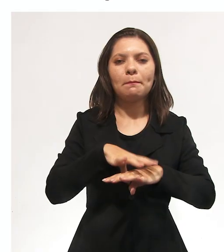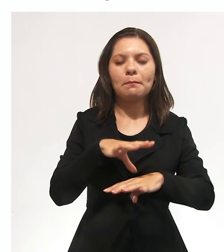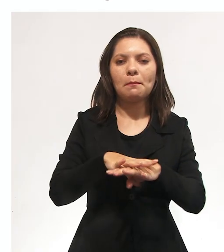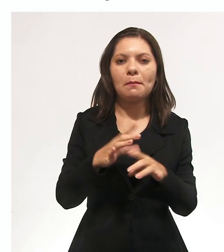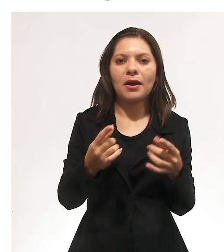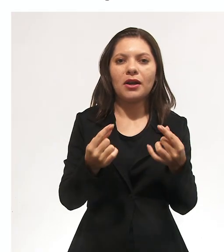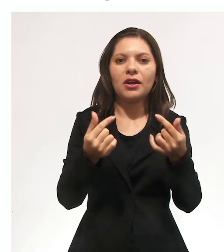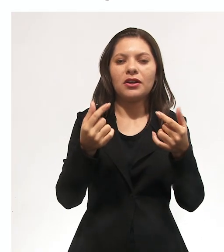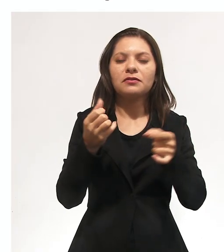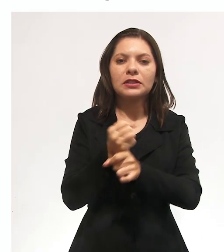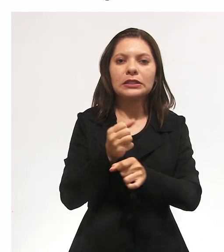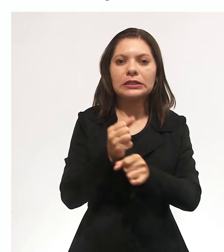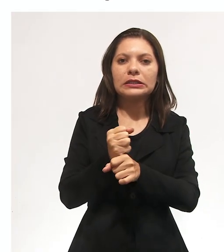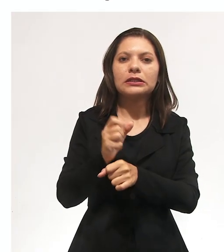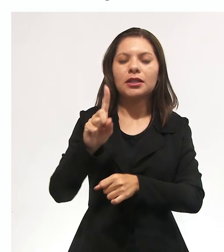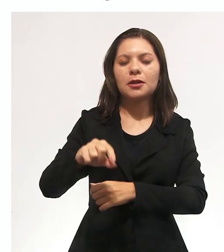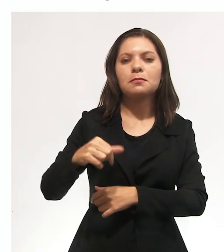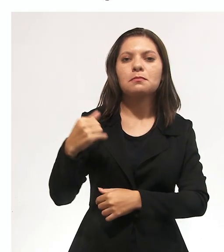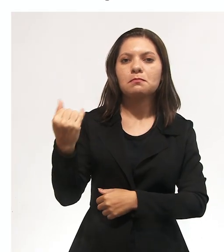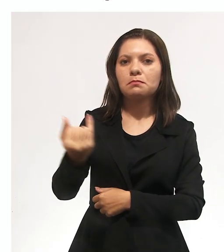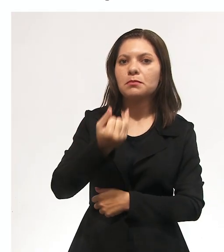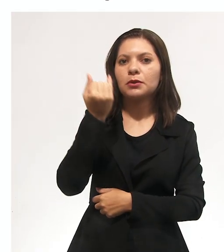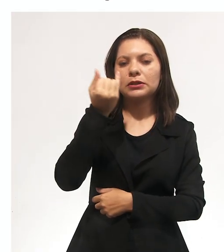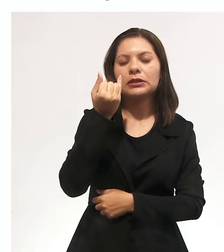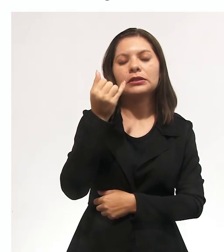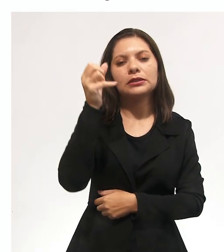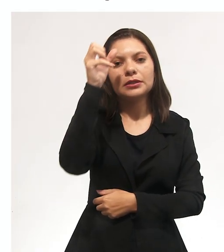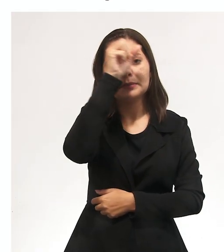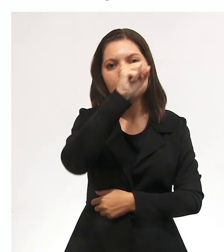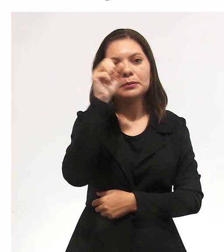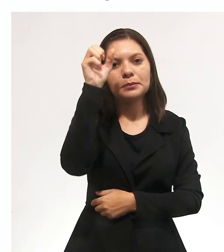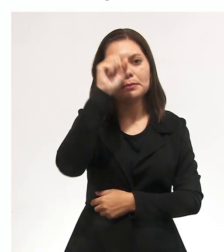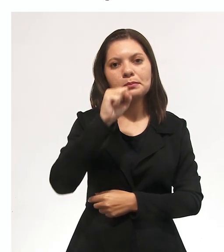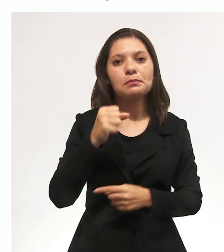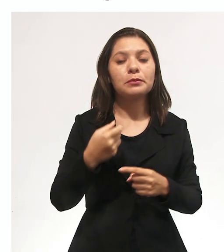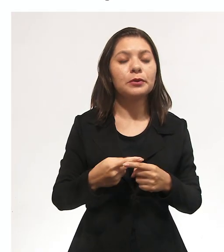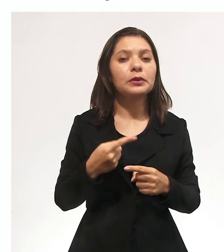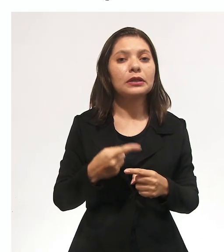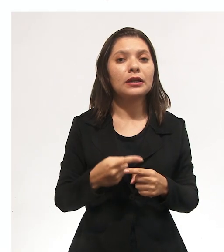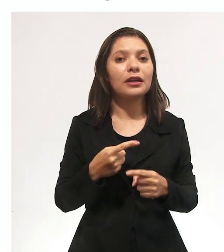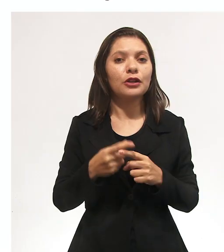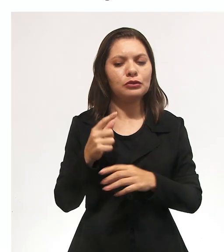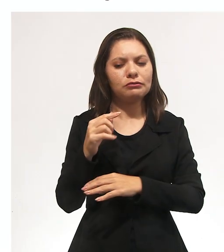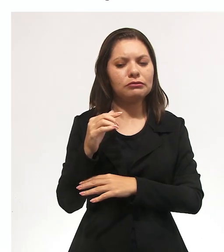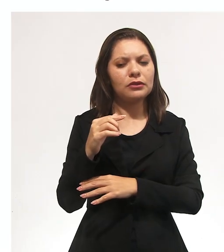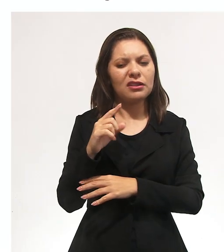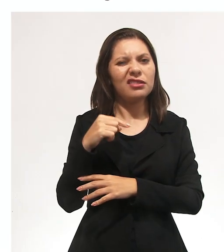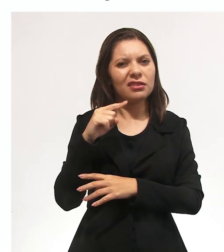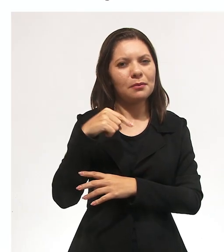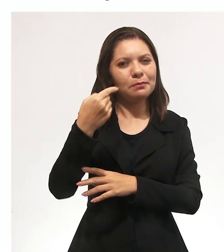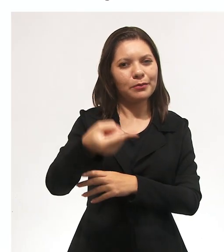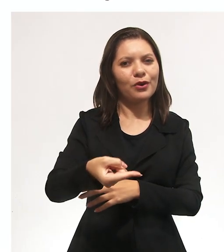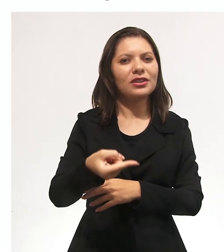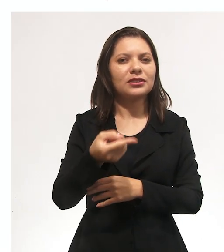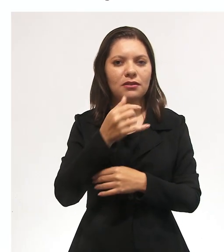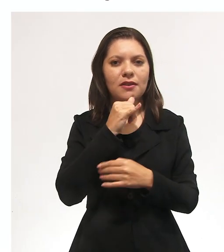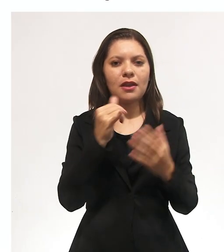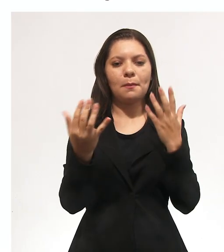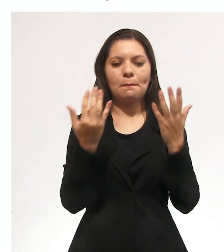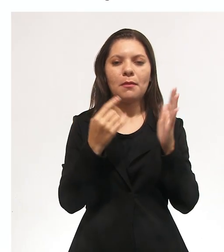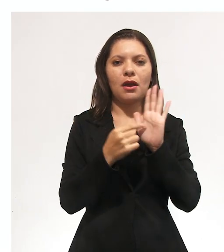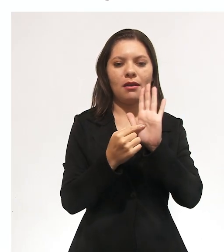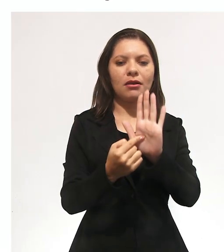são importantes a gente aprender, porque futuramente nos exemplos que vai vir, a gente vai precisar